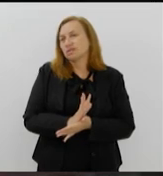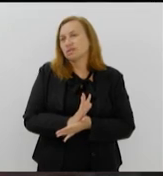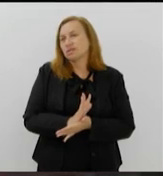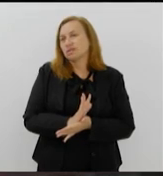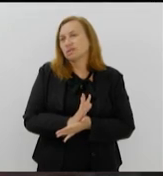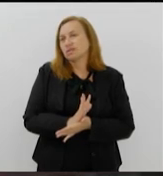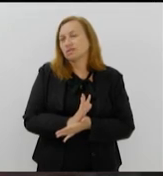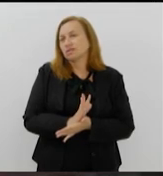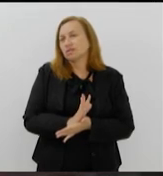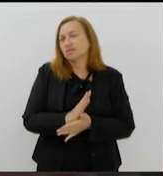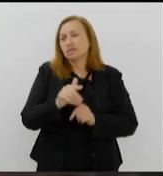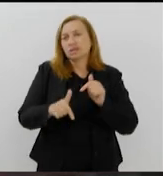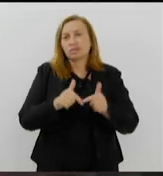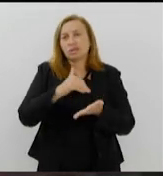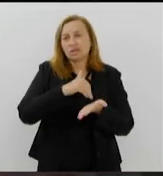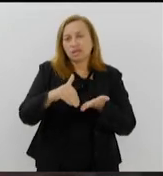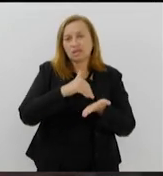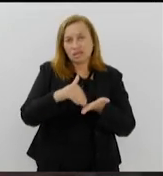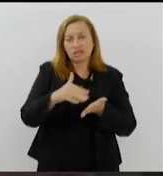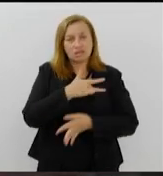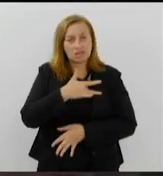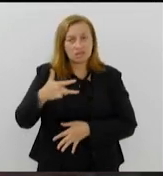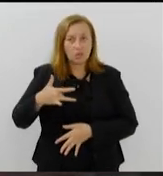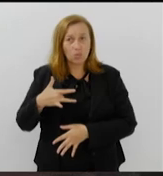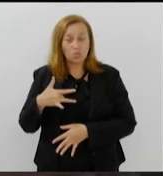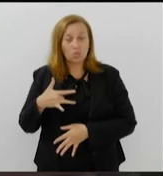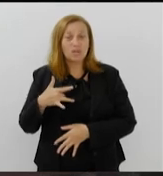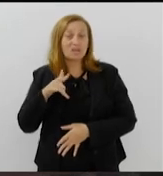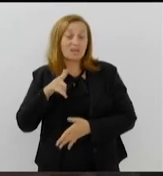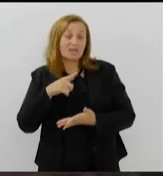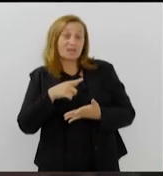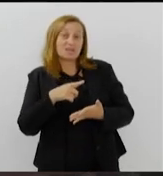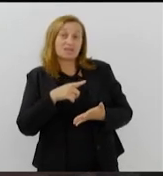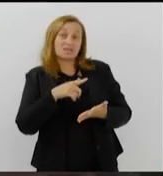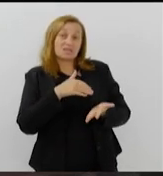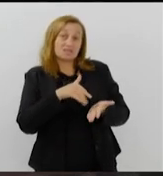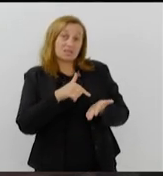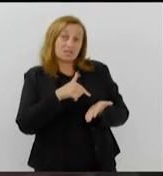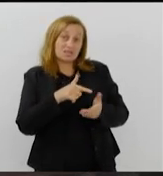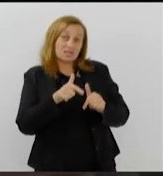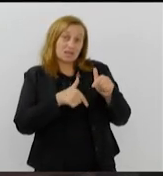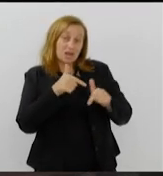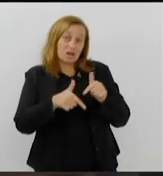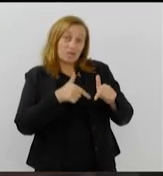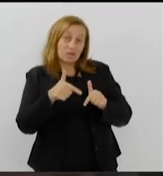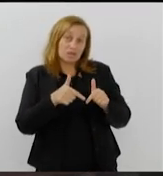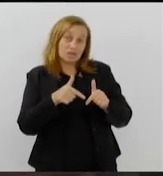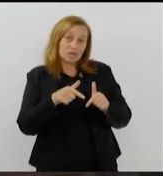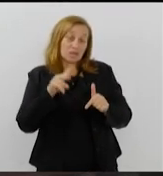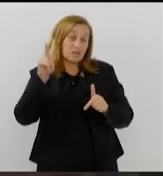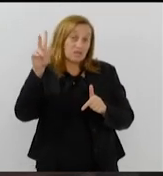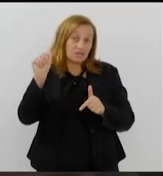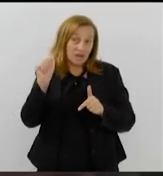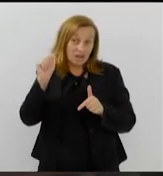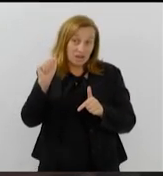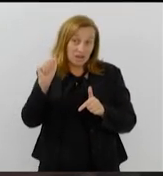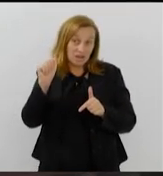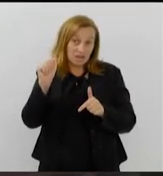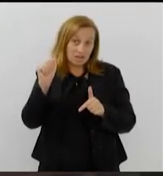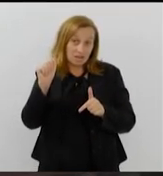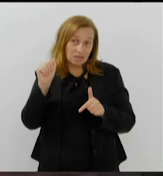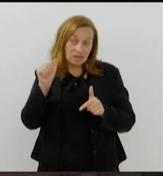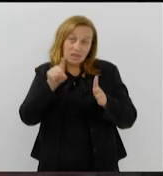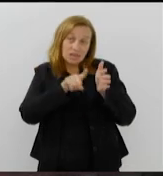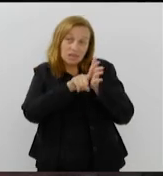Saúde, e esses procedimentos, na verdade, eles tratavam de reserva de vagas para exames